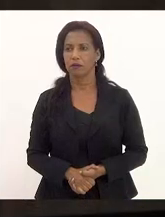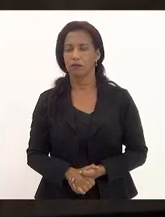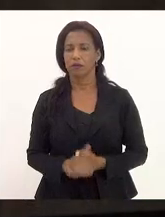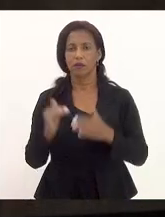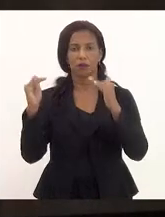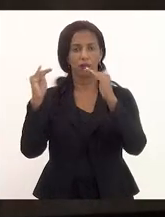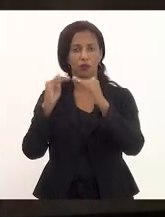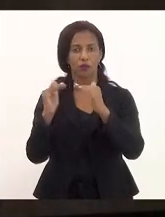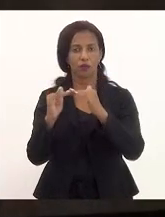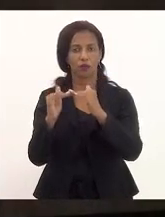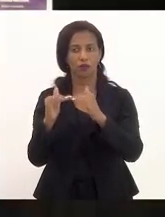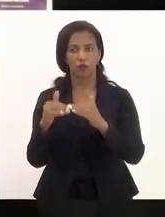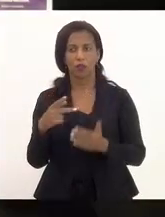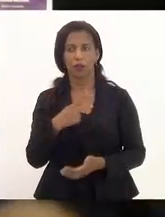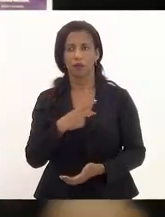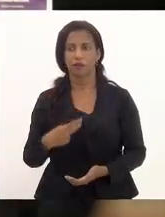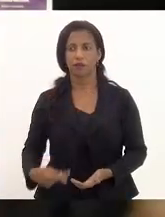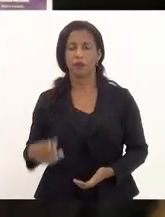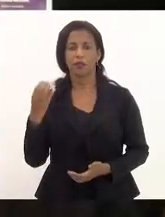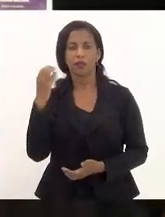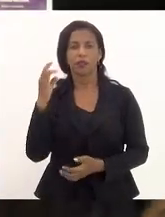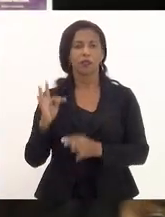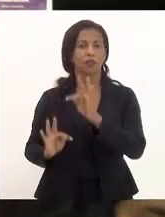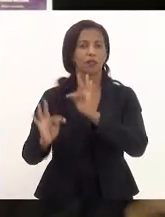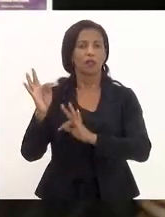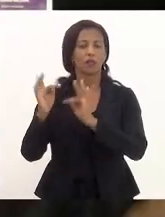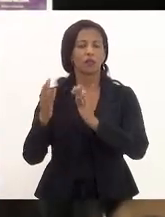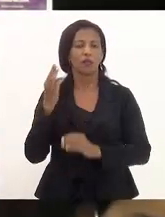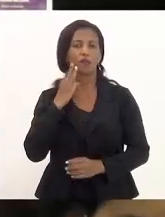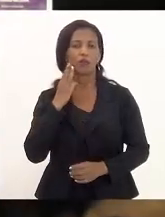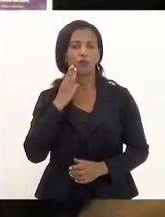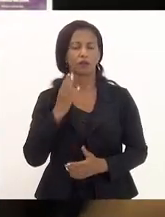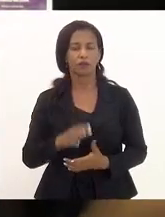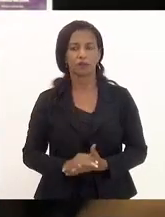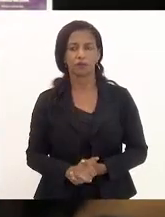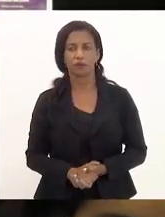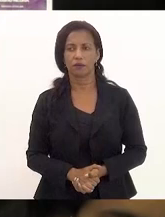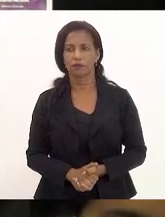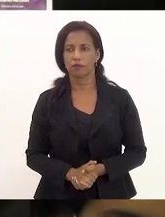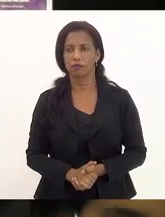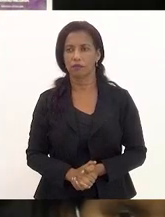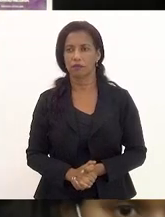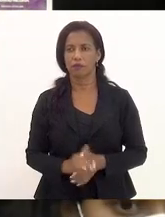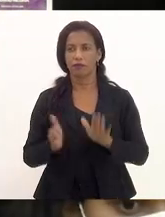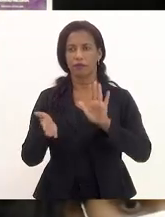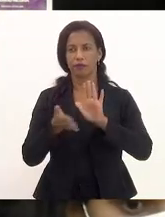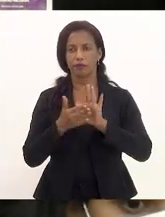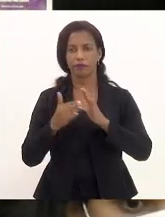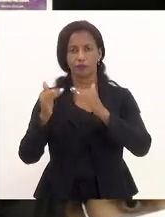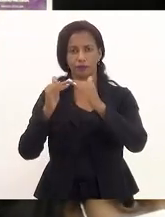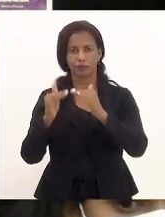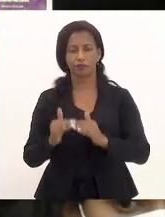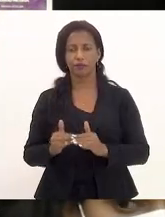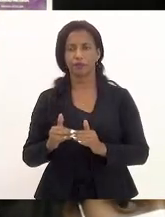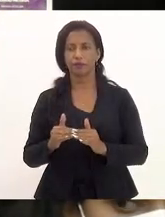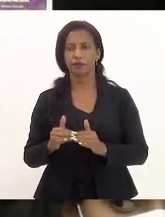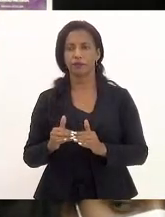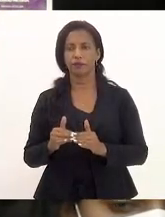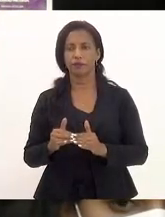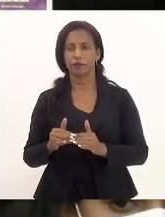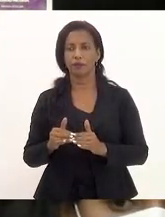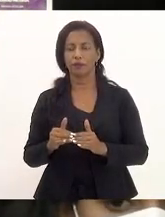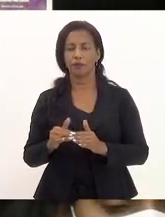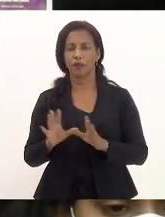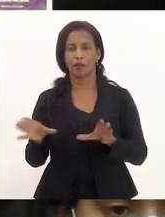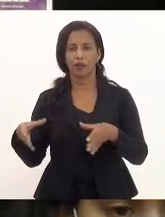Favorável, senhor presidente. Pela Comissão de Ciência e Tecnologia, deputado Valdeque Carneiro. Parecia favorável, senhor presidente. Pela Comissão de